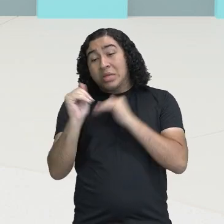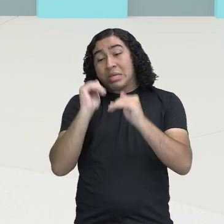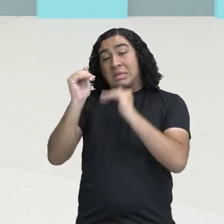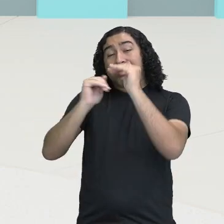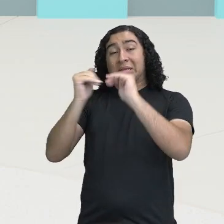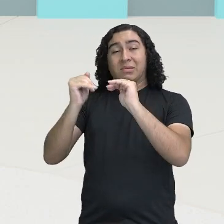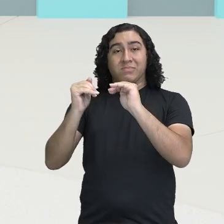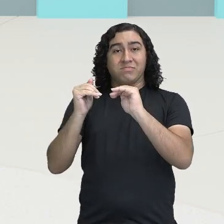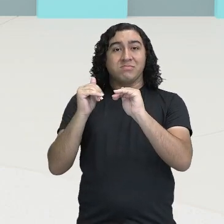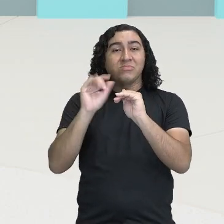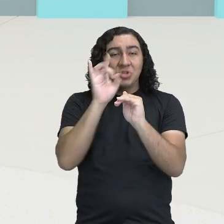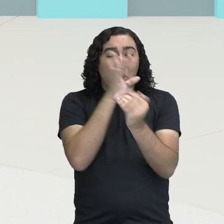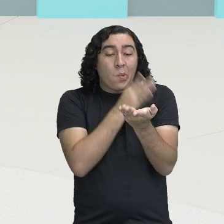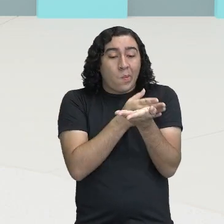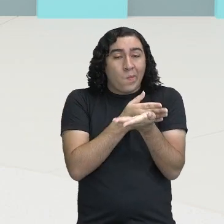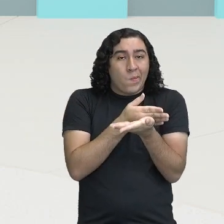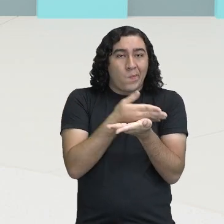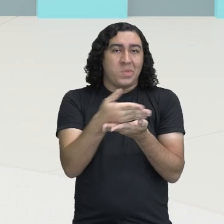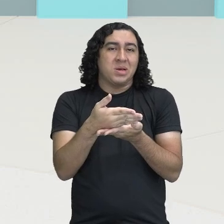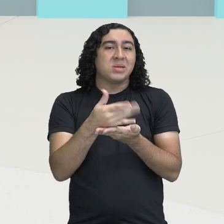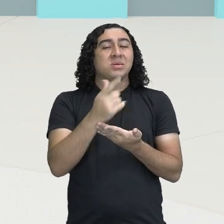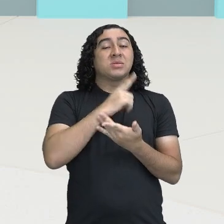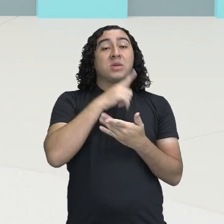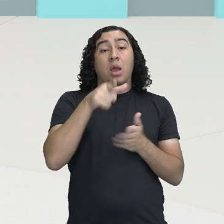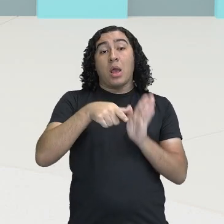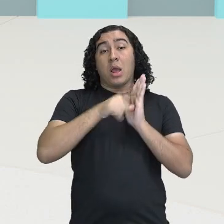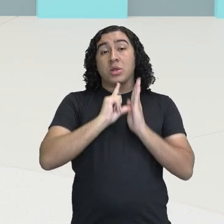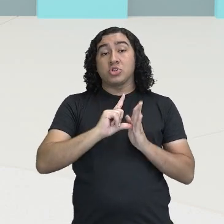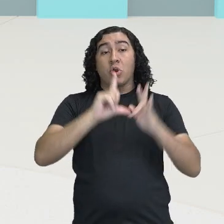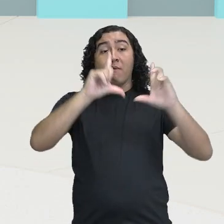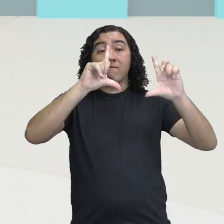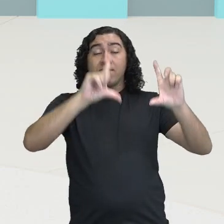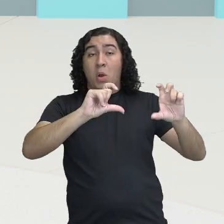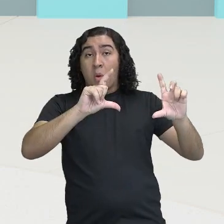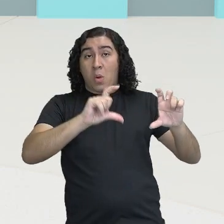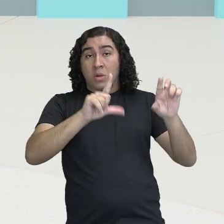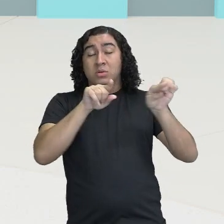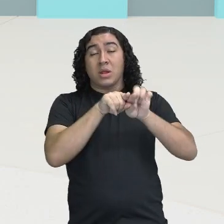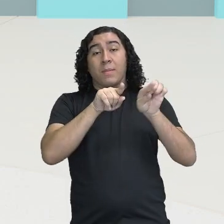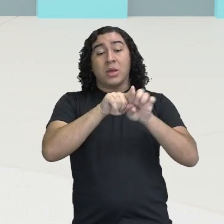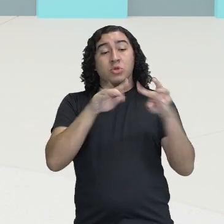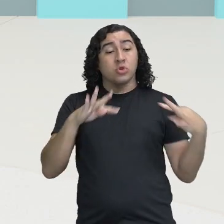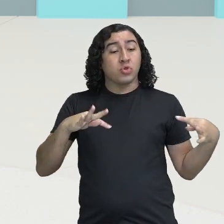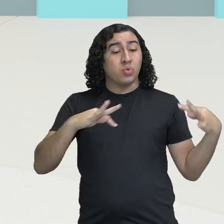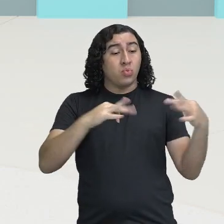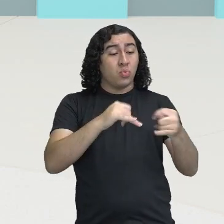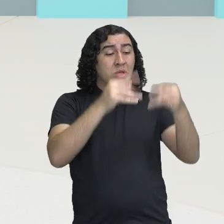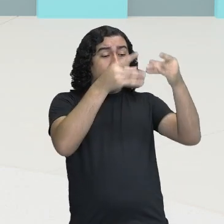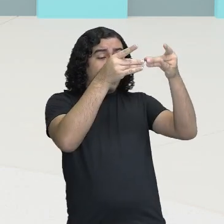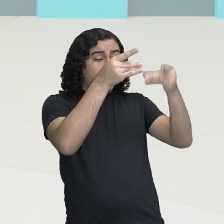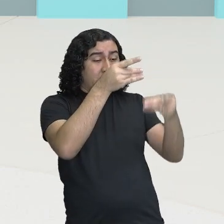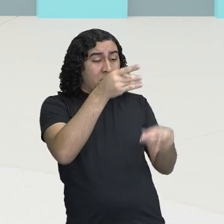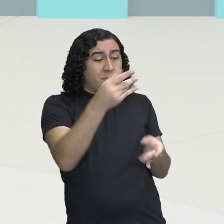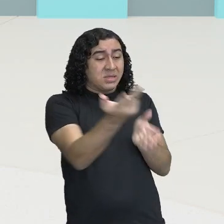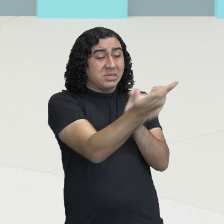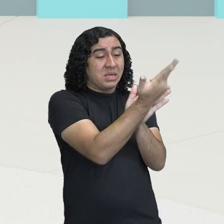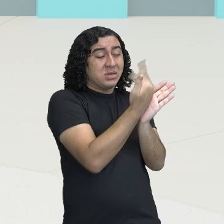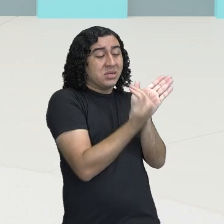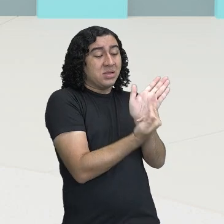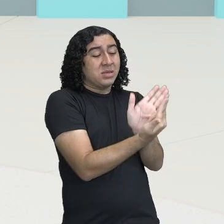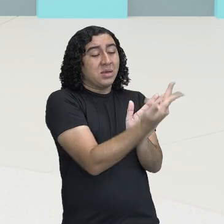né? Iniciando antes com fotografia, né? Tendo toda uma etapa ali de